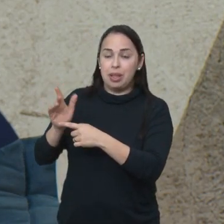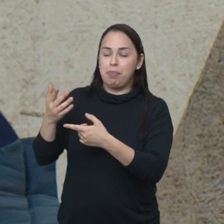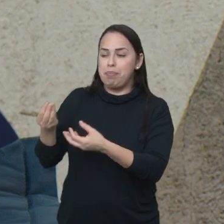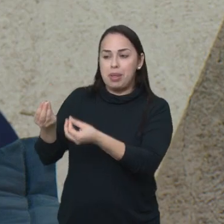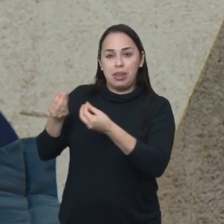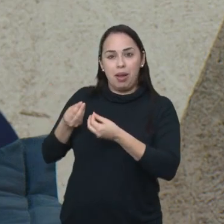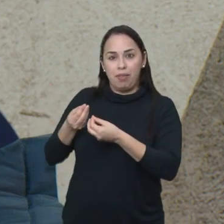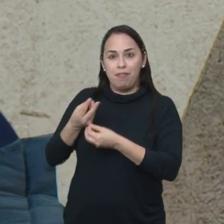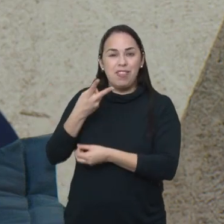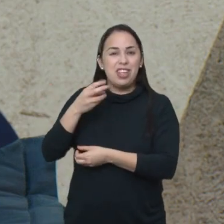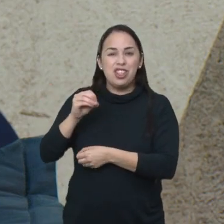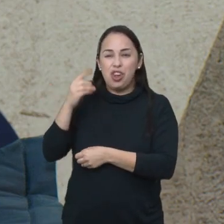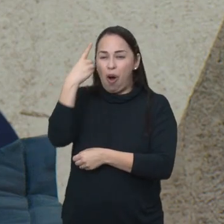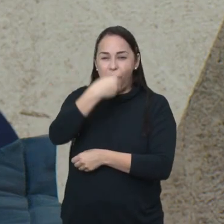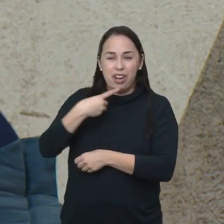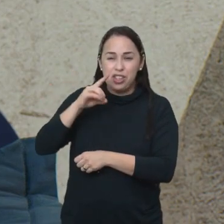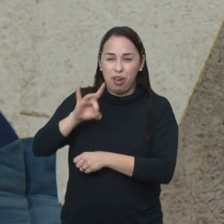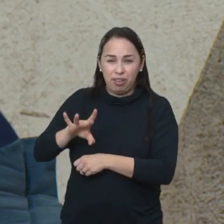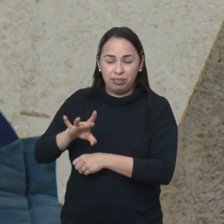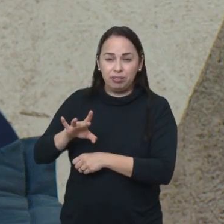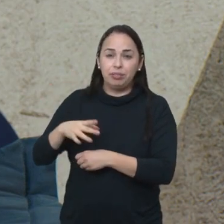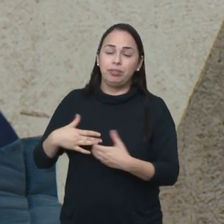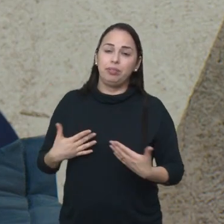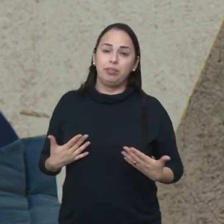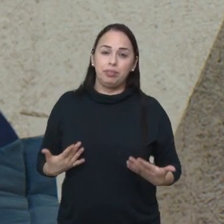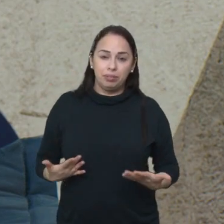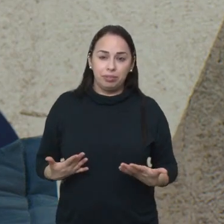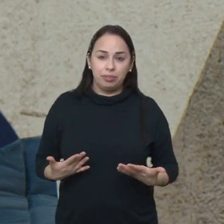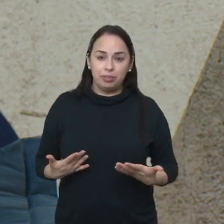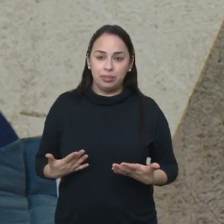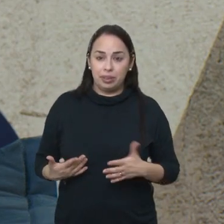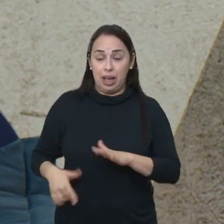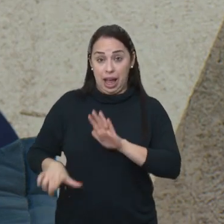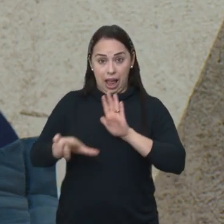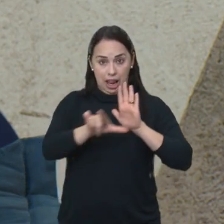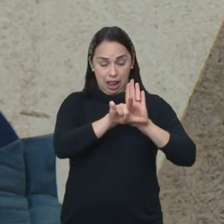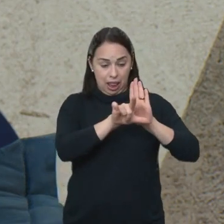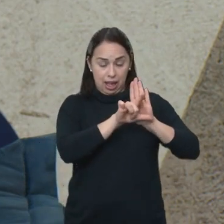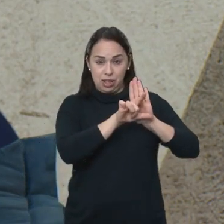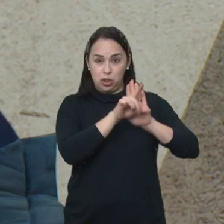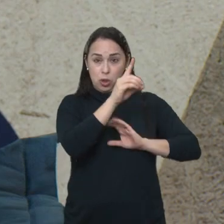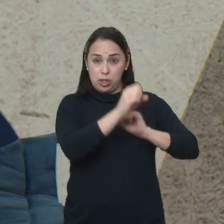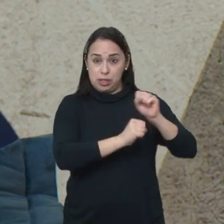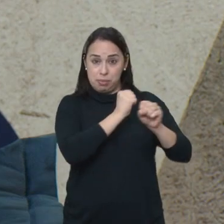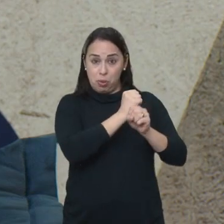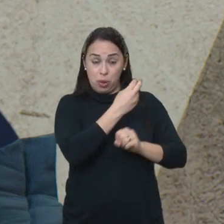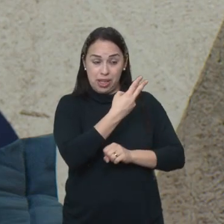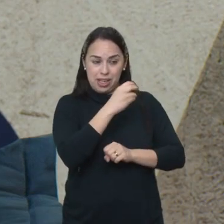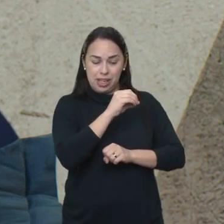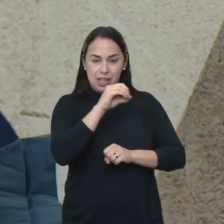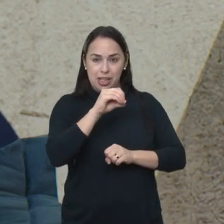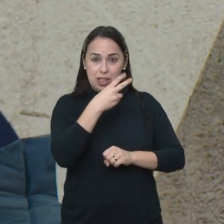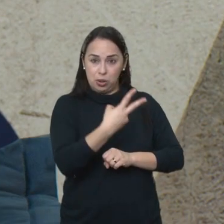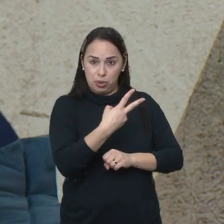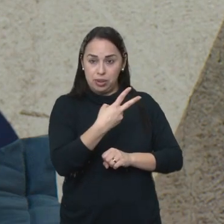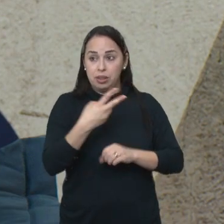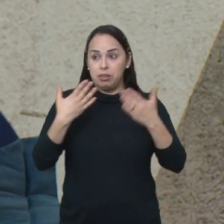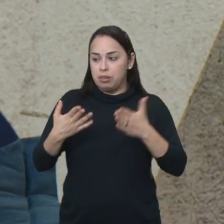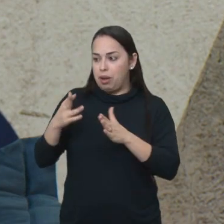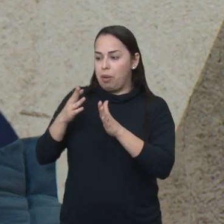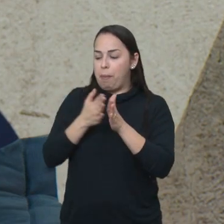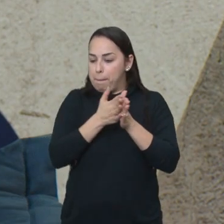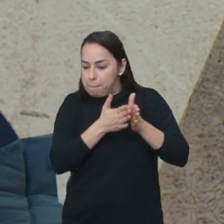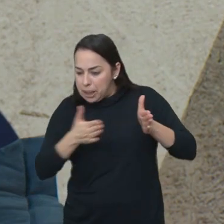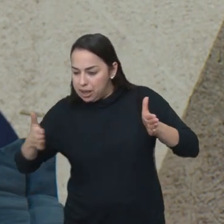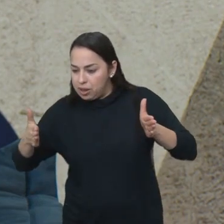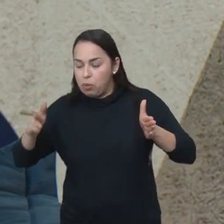na época, de 20 horas, né? Então, assim, como a lei foi em 2002, as